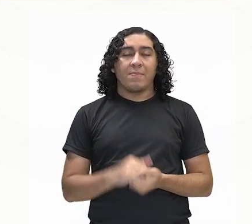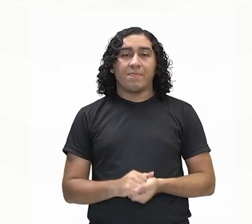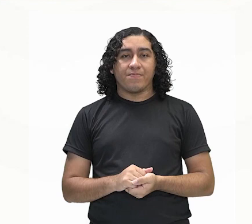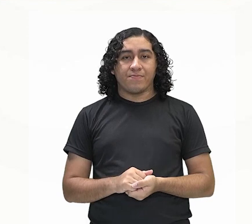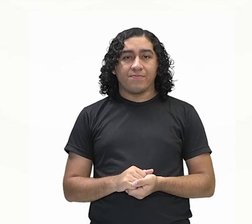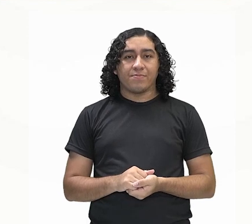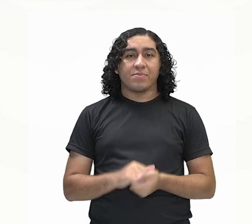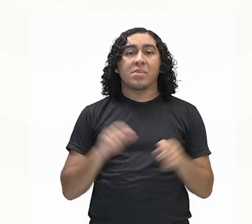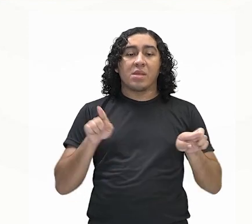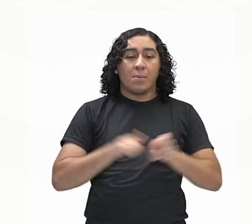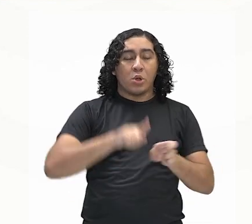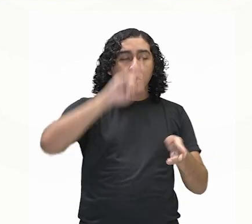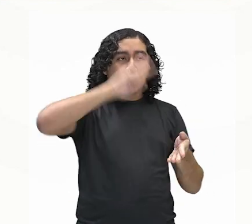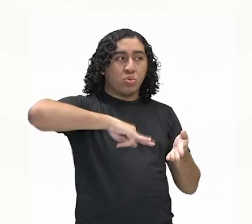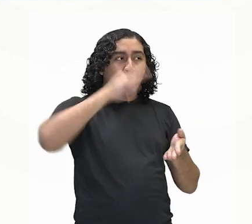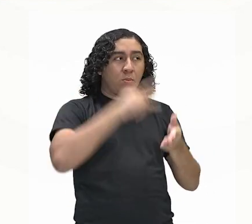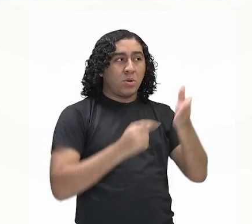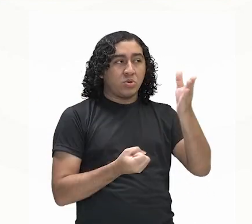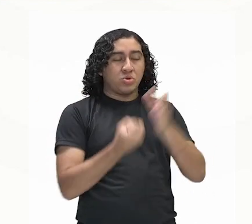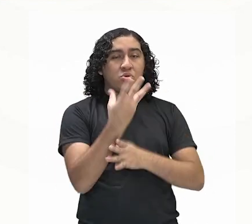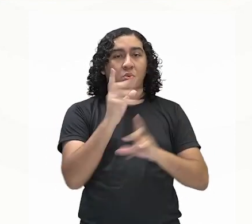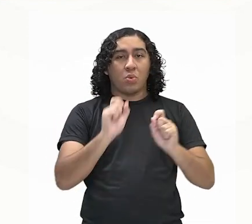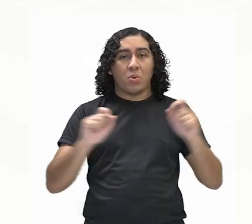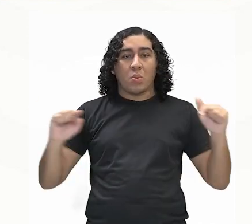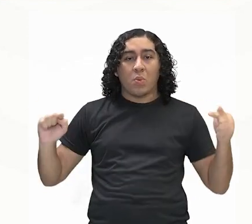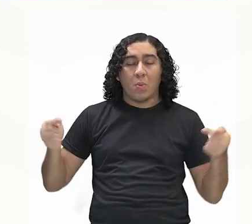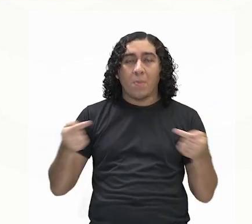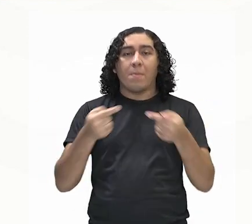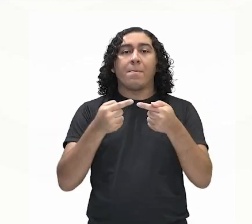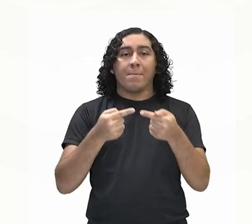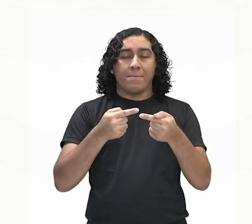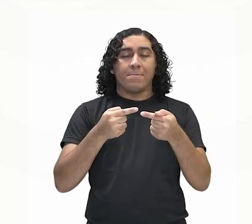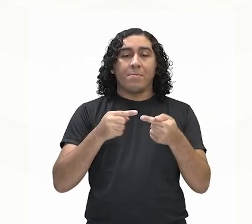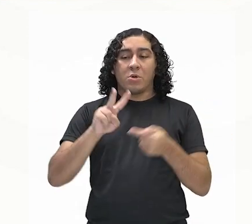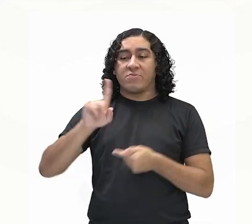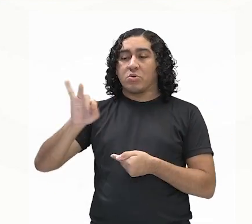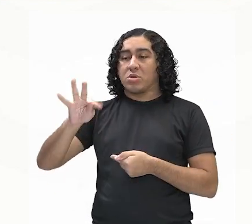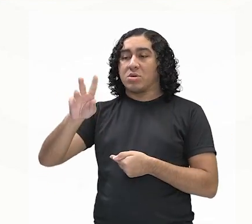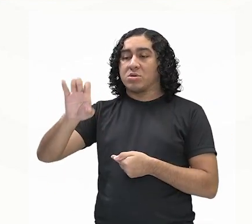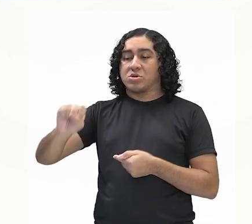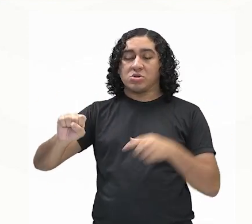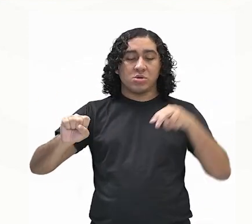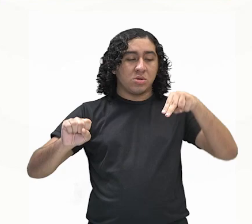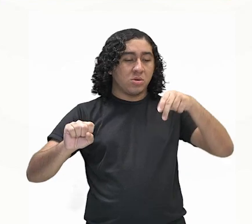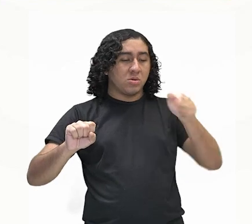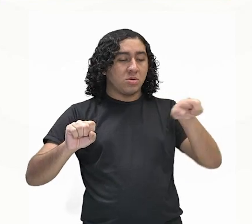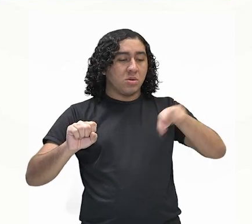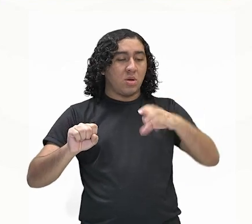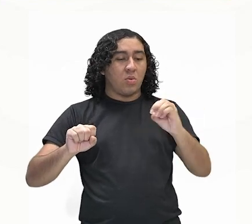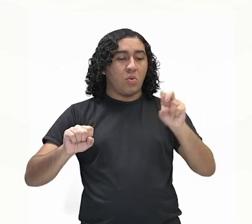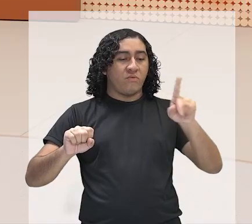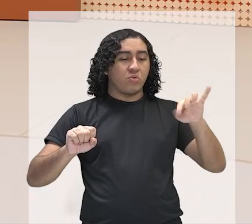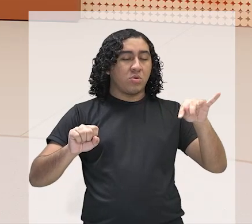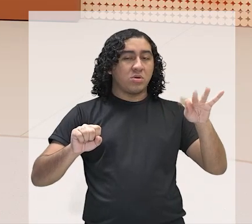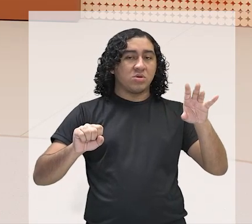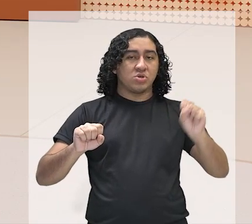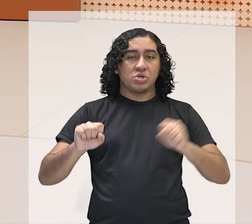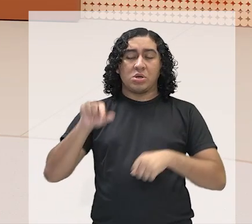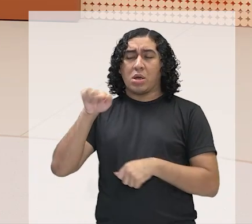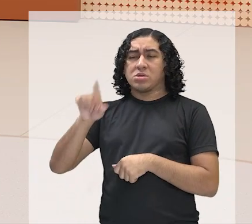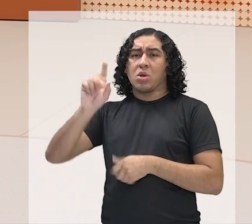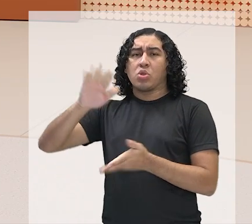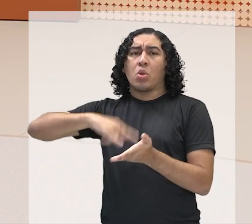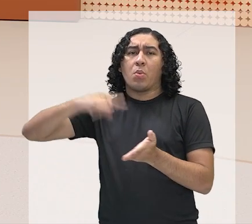documentos considerados ali vinculantes e não vinculantes. O que são esses documentos vinculantes? São aqueles